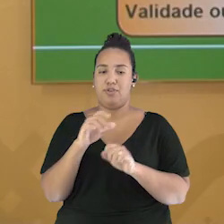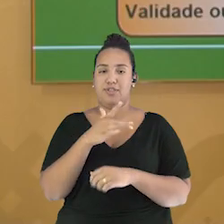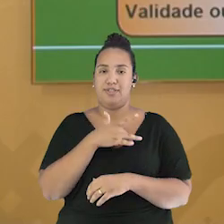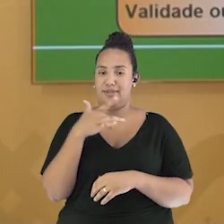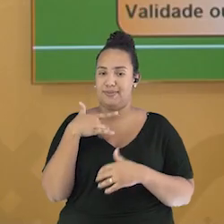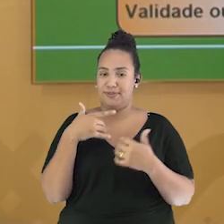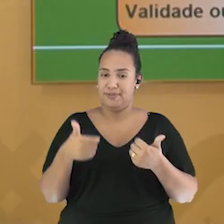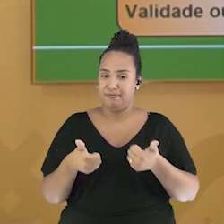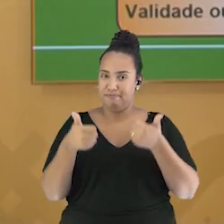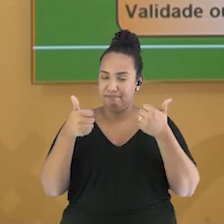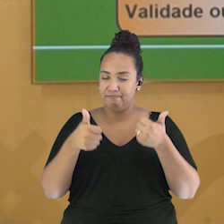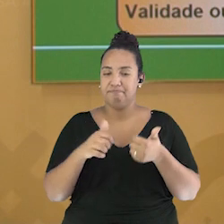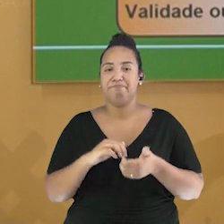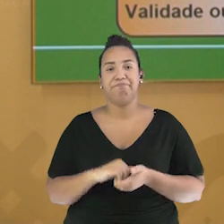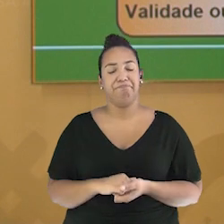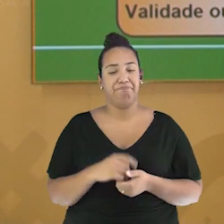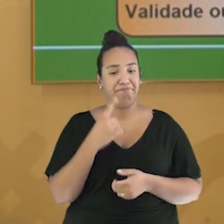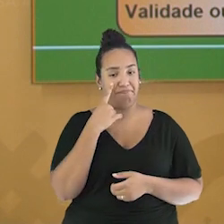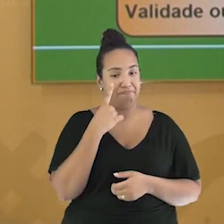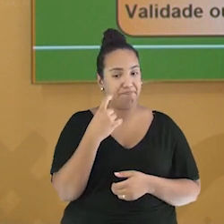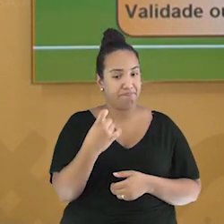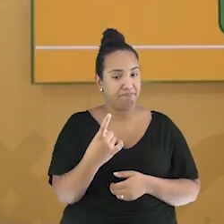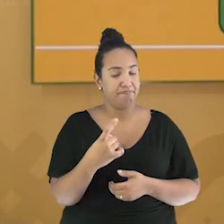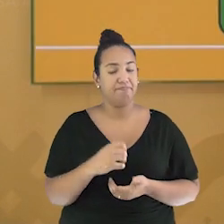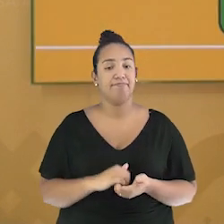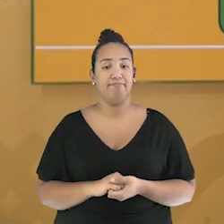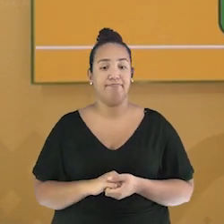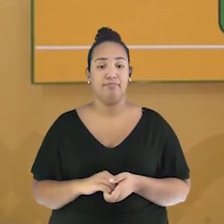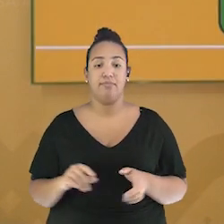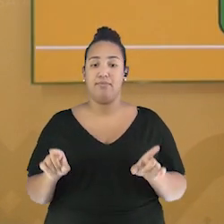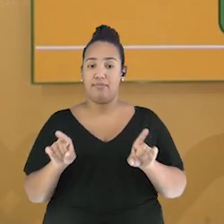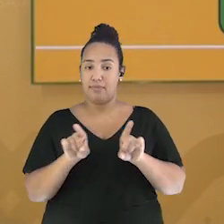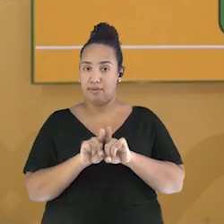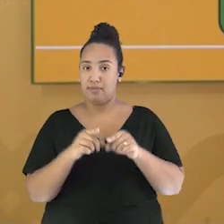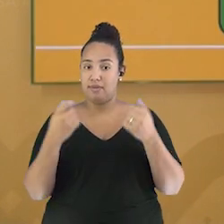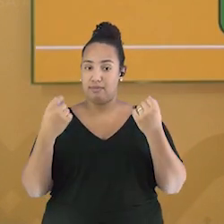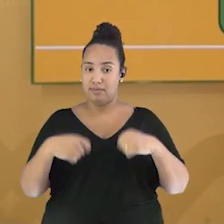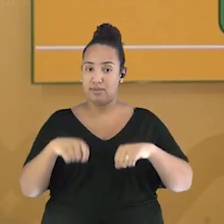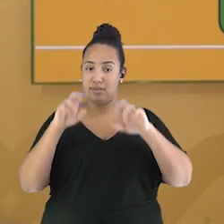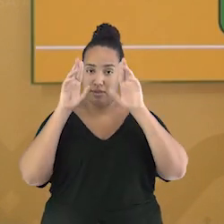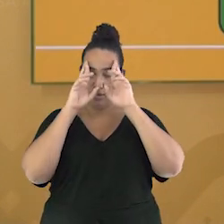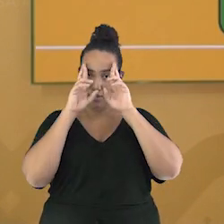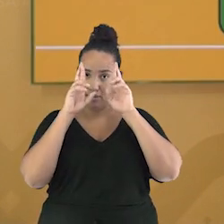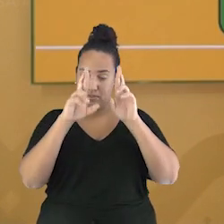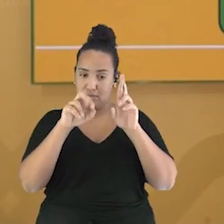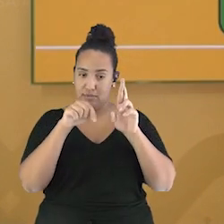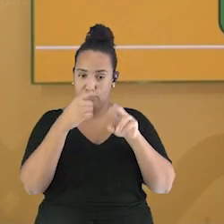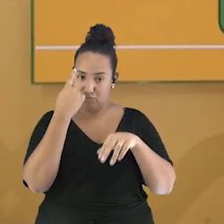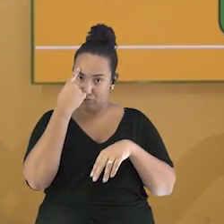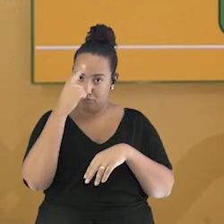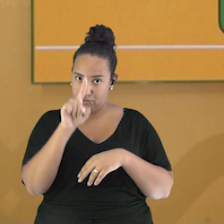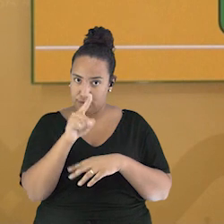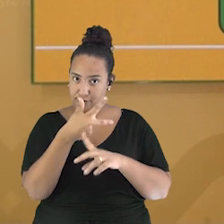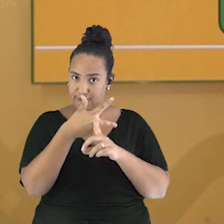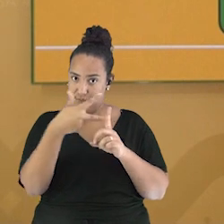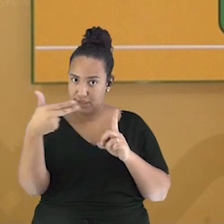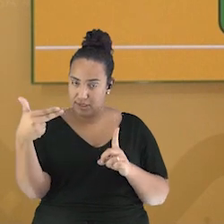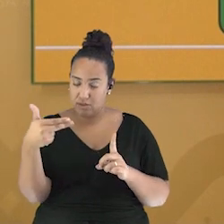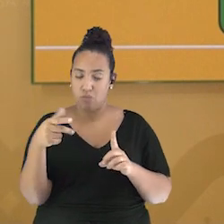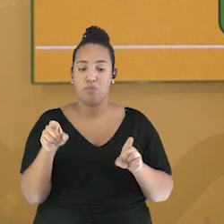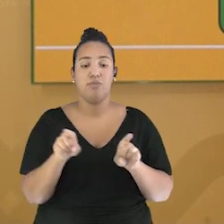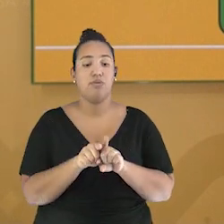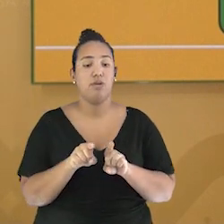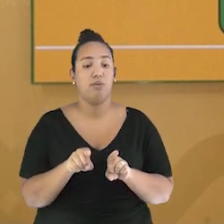saúde. Interessante, não é mesmo? E além de respeitar a data de validade, também é importante